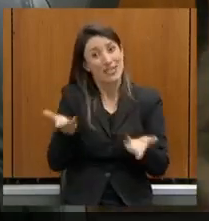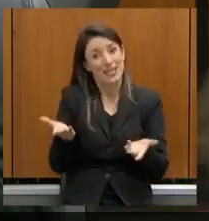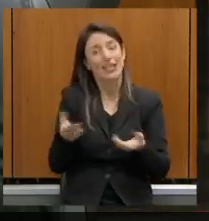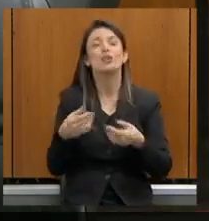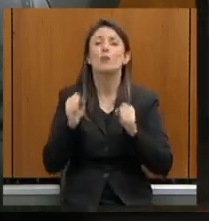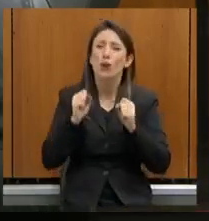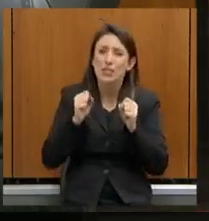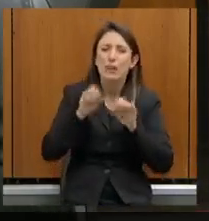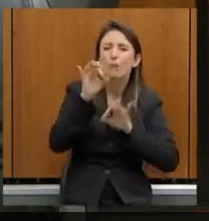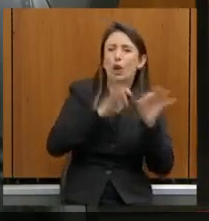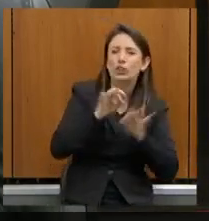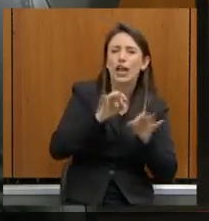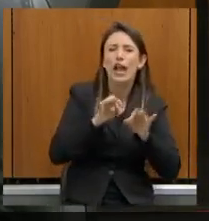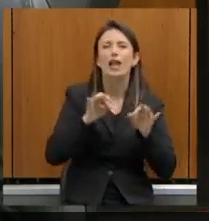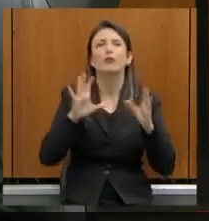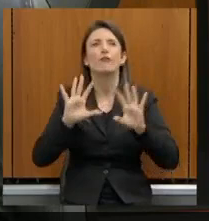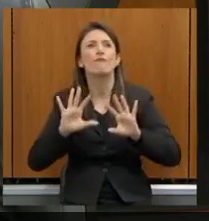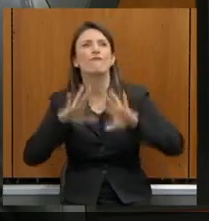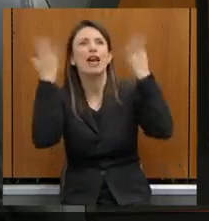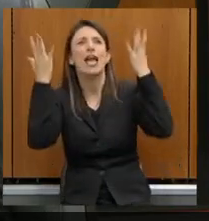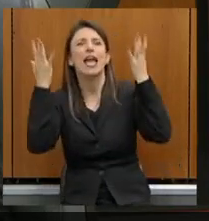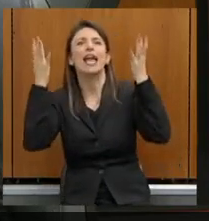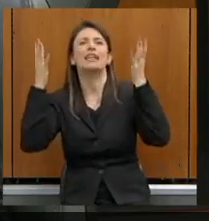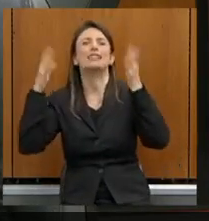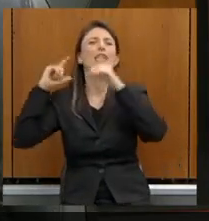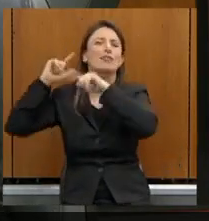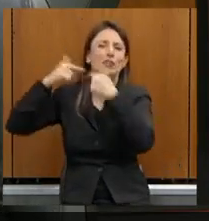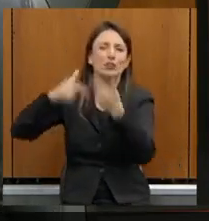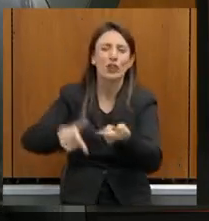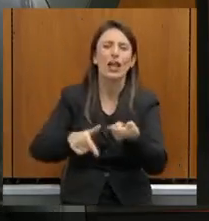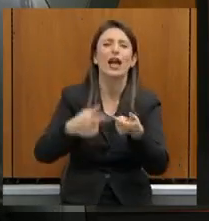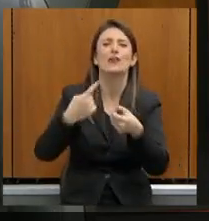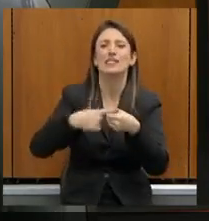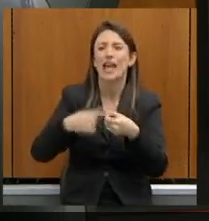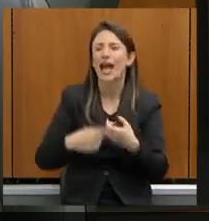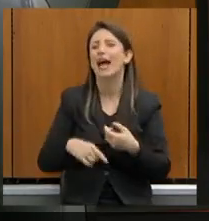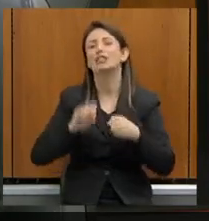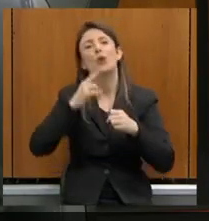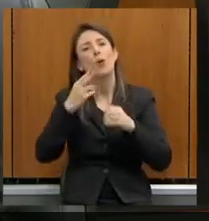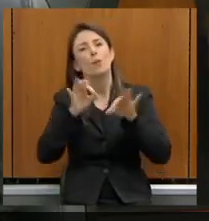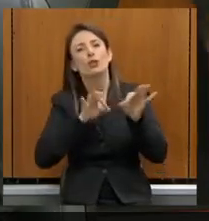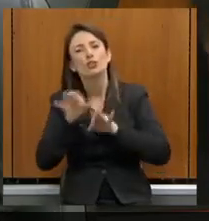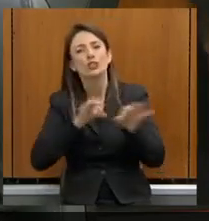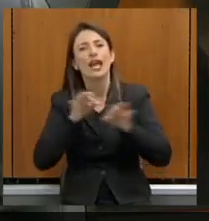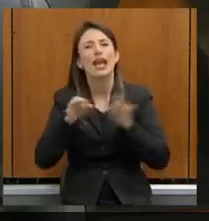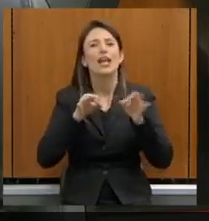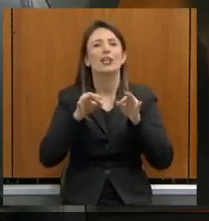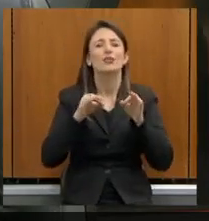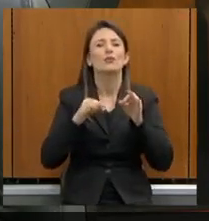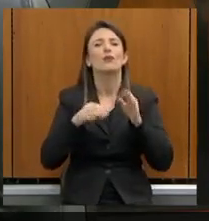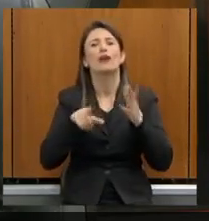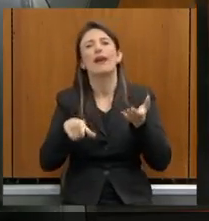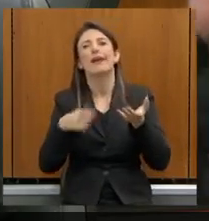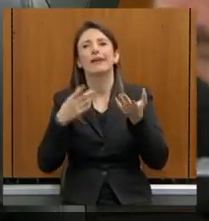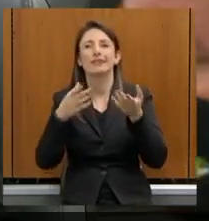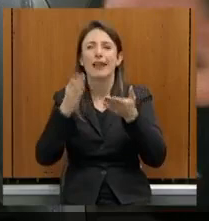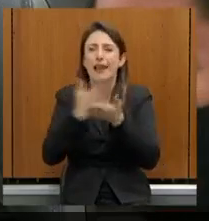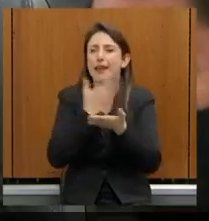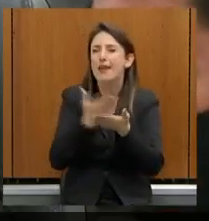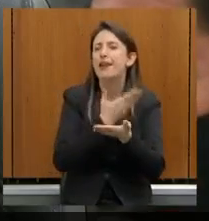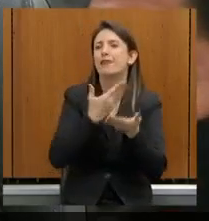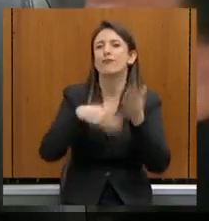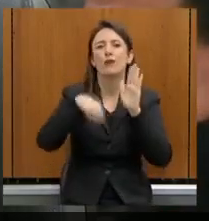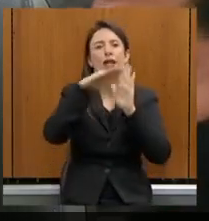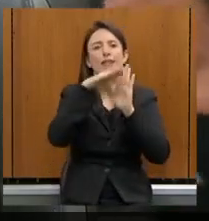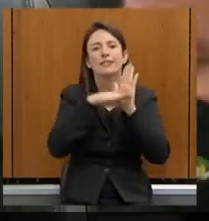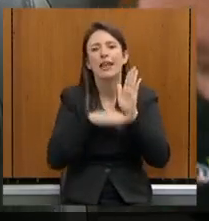sejam eles projetos do audiovisual, de filmes, livros, de receitas, enfim, temos 100 milhões aí,